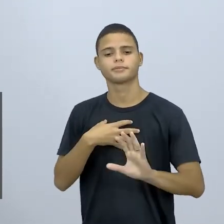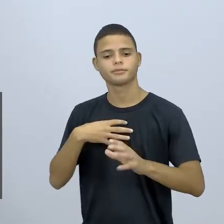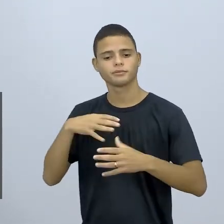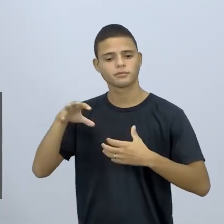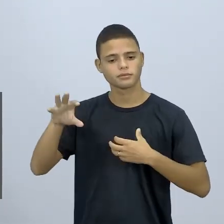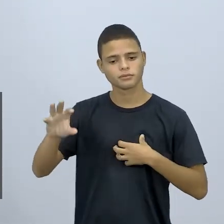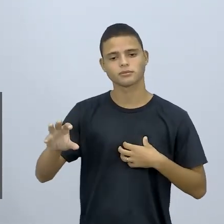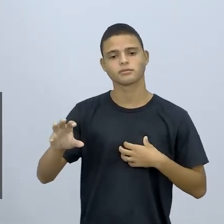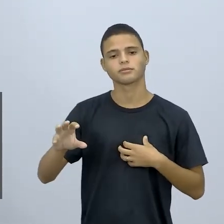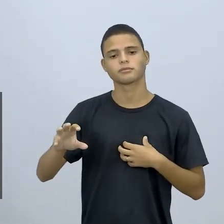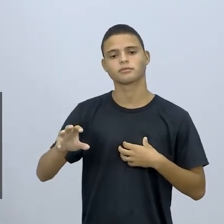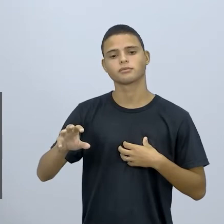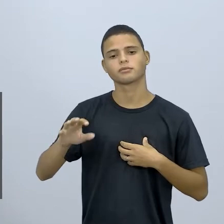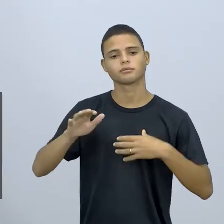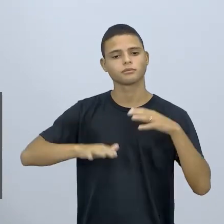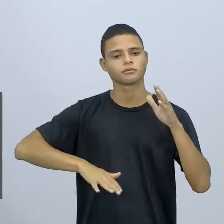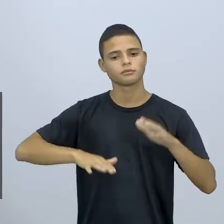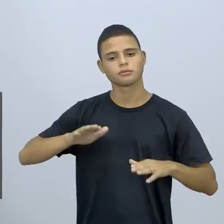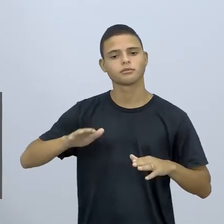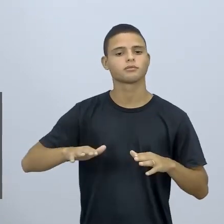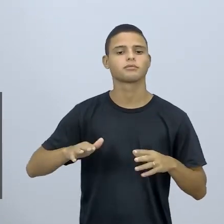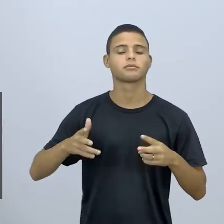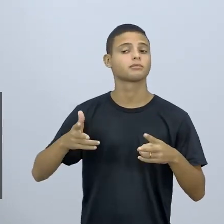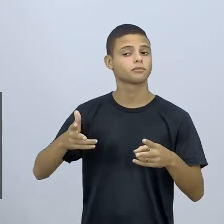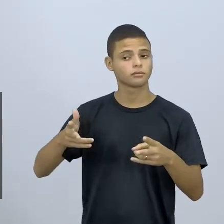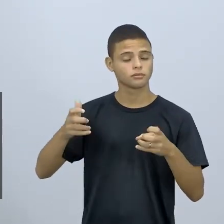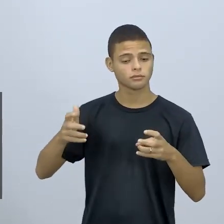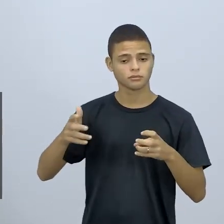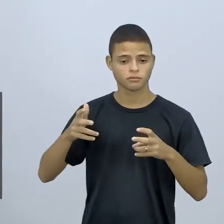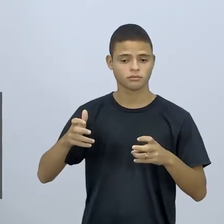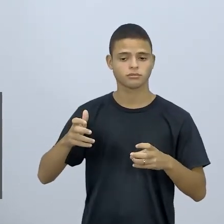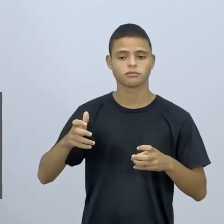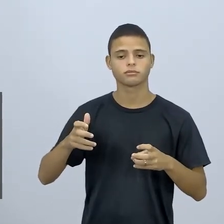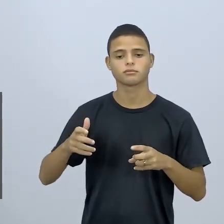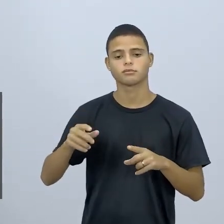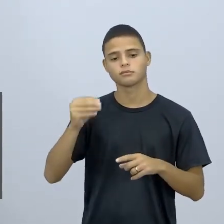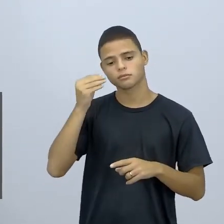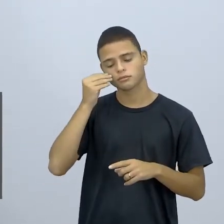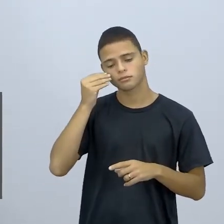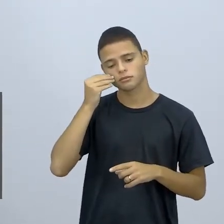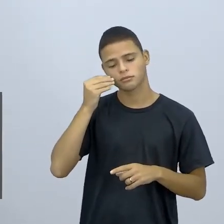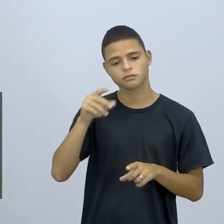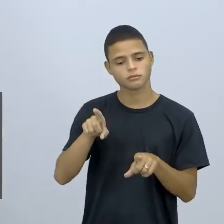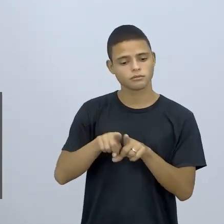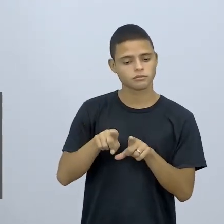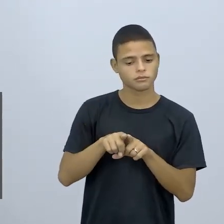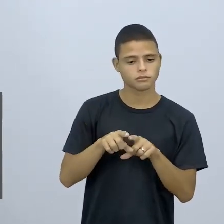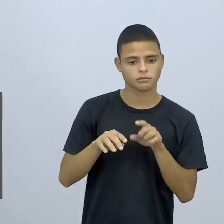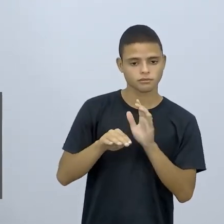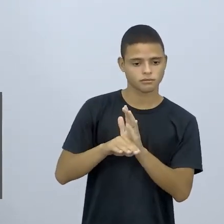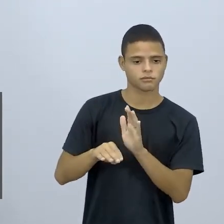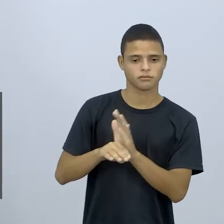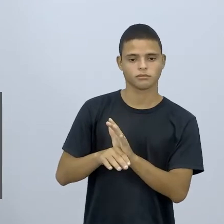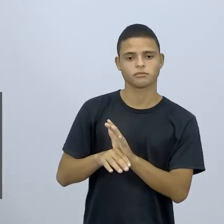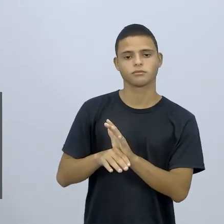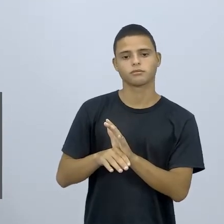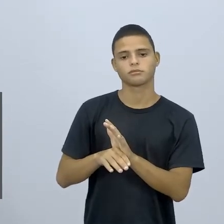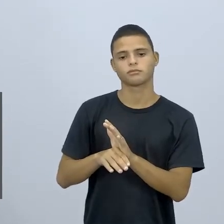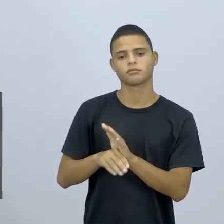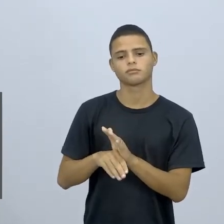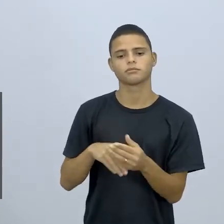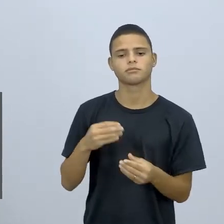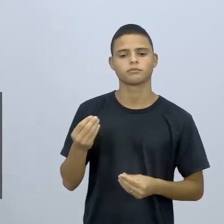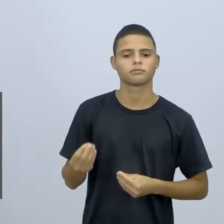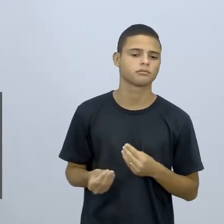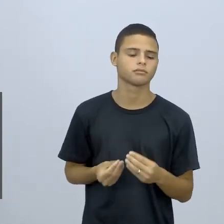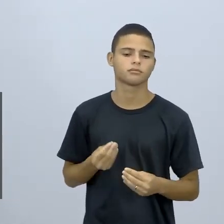né, muitas vezes no lugar do colega e também se propor a auxiliá-lo. Em que eu posso te ajudar? Exatamente. De que